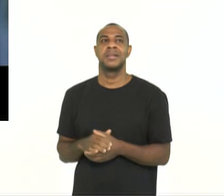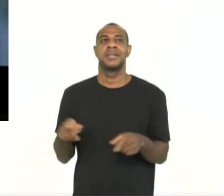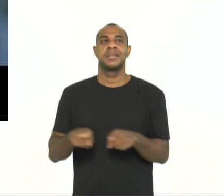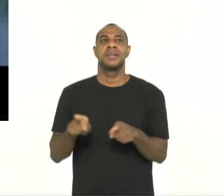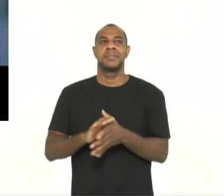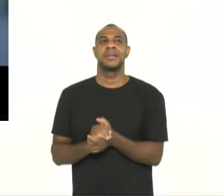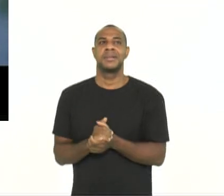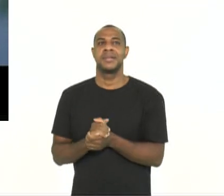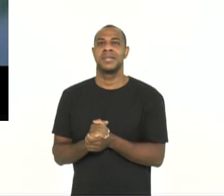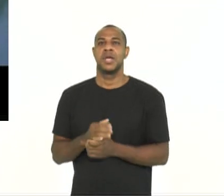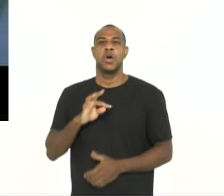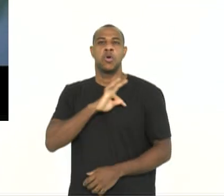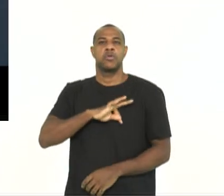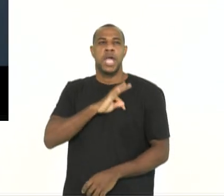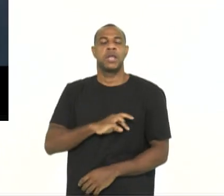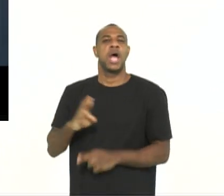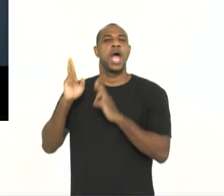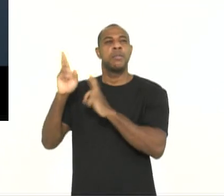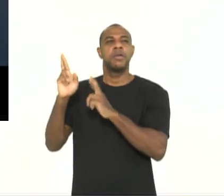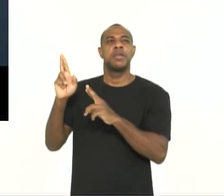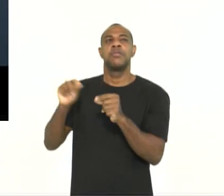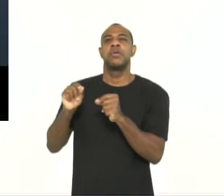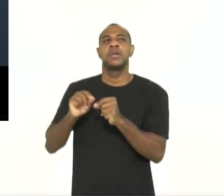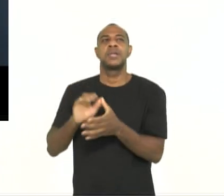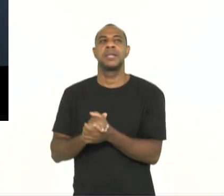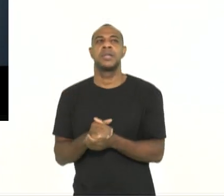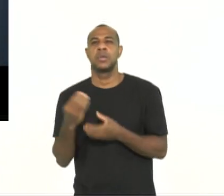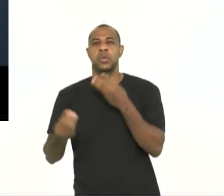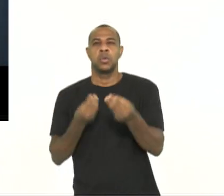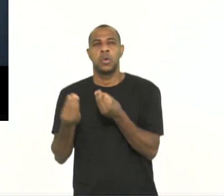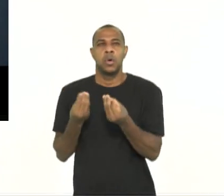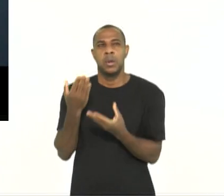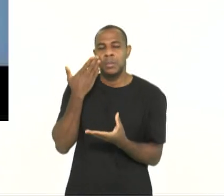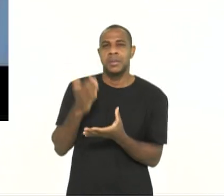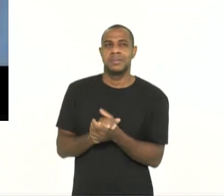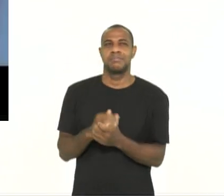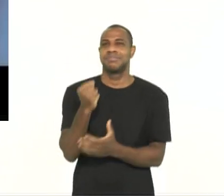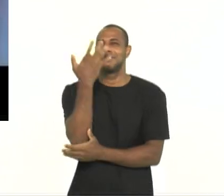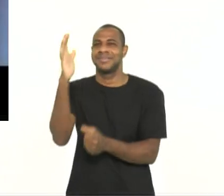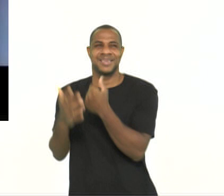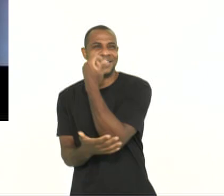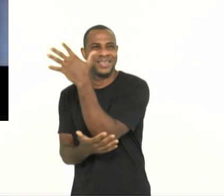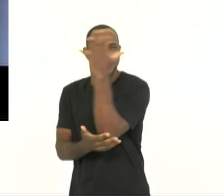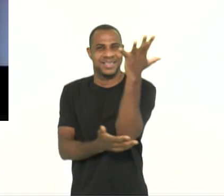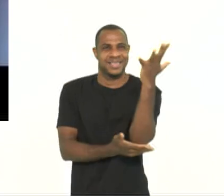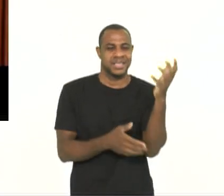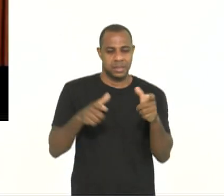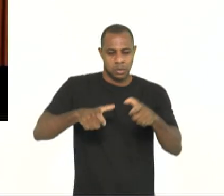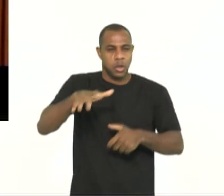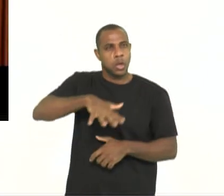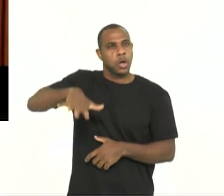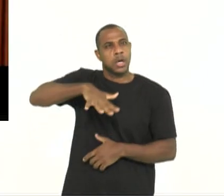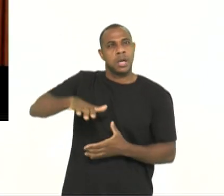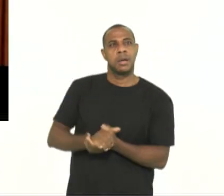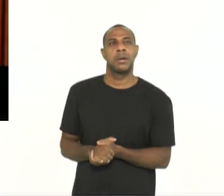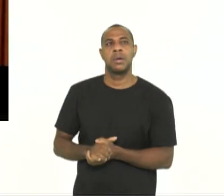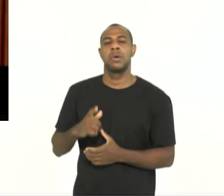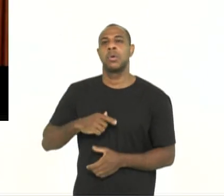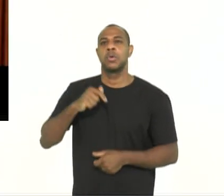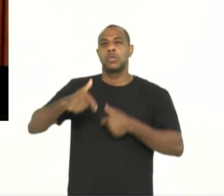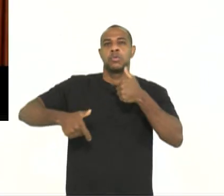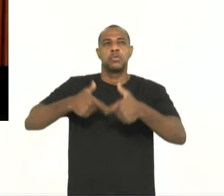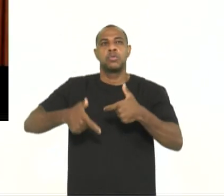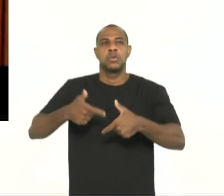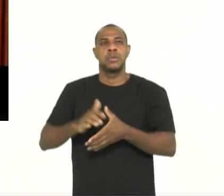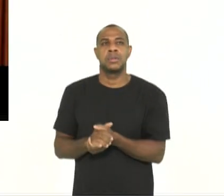dos técnicos responsáveis pelo resgate de espécimes da fauna e da flora locais. Em uma operação